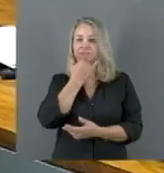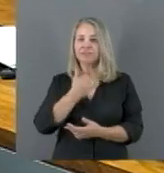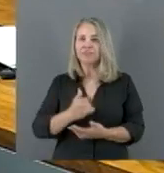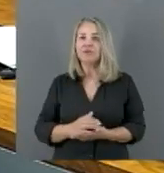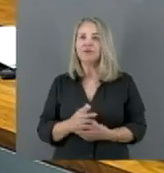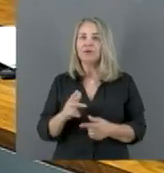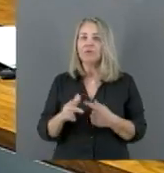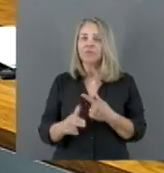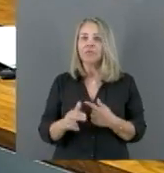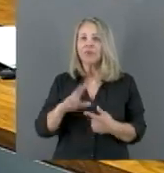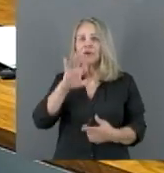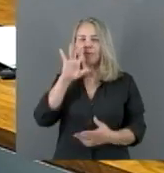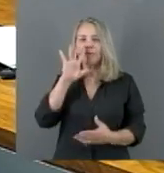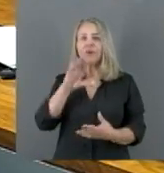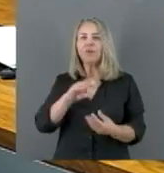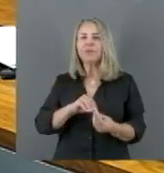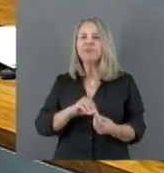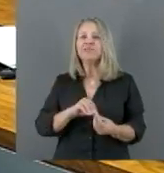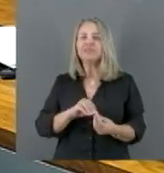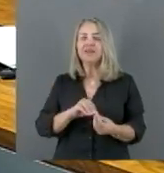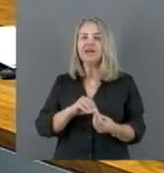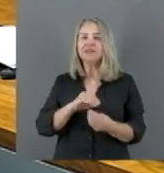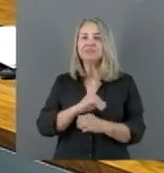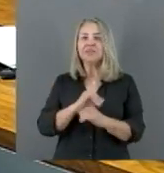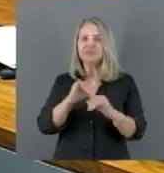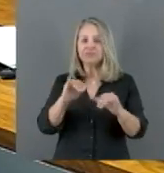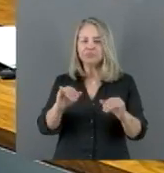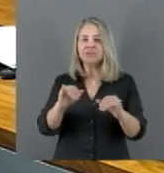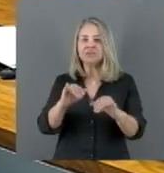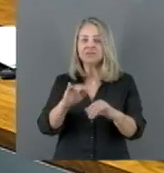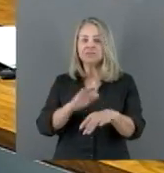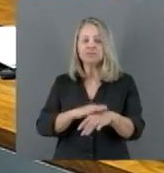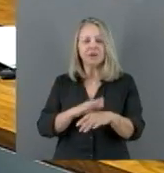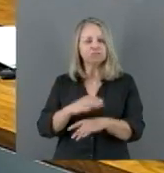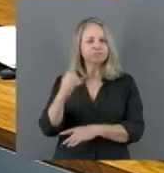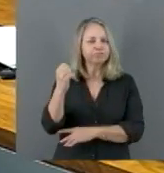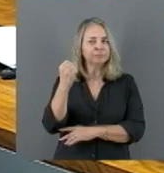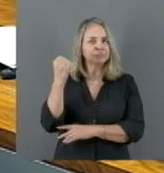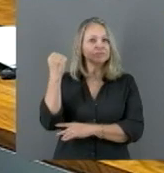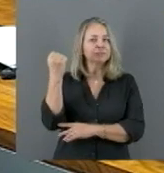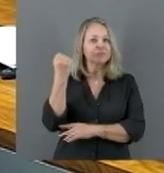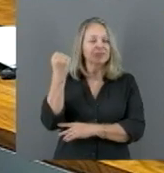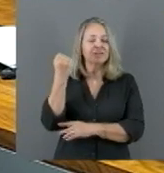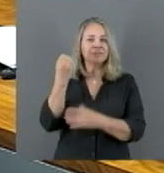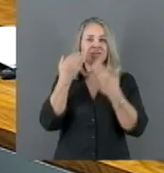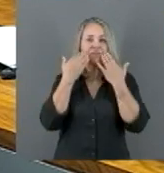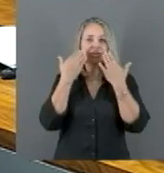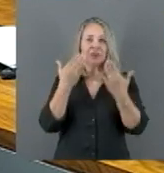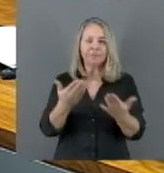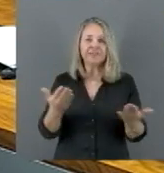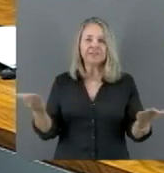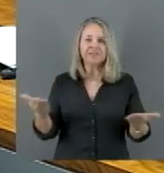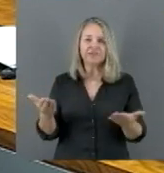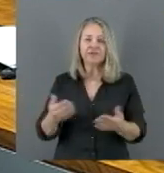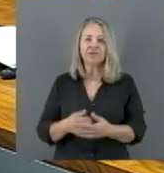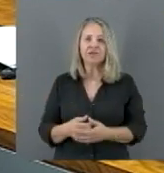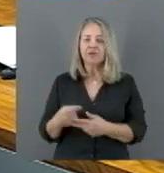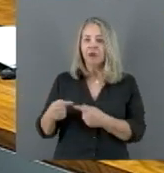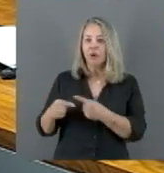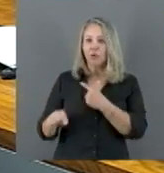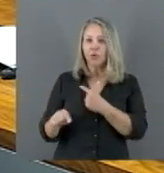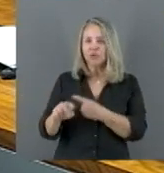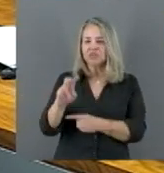para cumprimentar a Vossa Excelência pela denúncia da maior gravidade que Vossa Excelência apresenta nesse momento contra